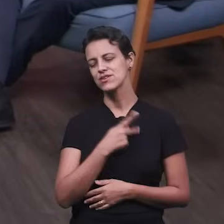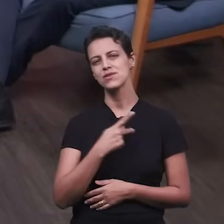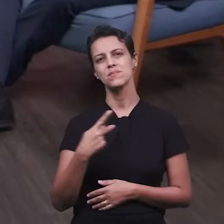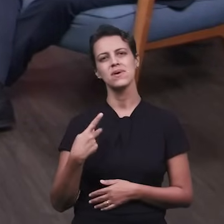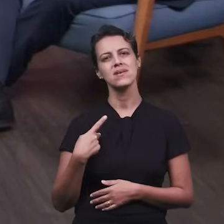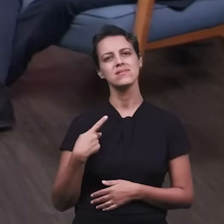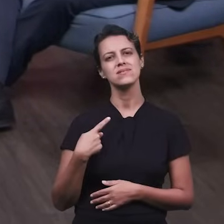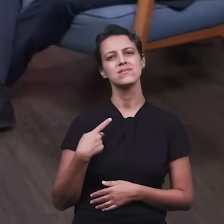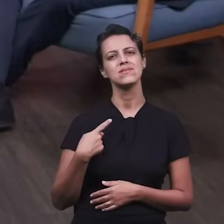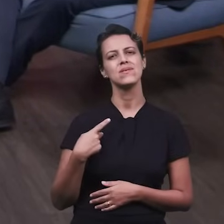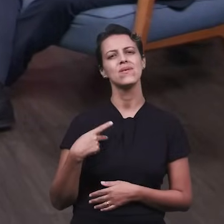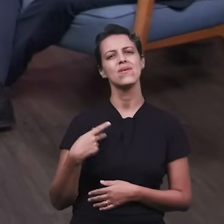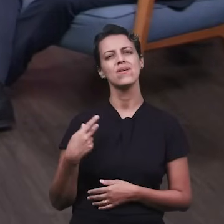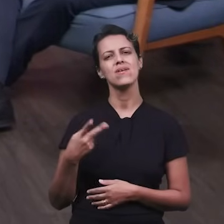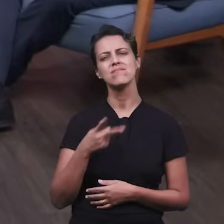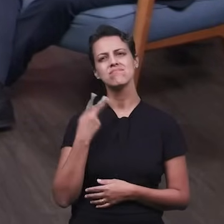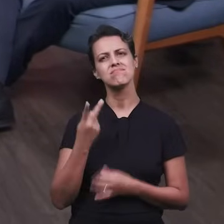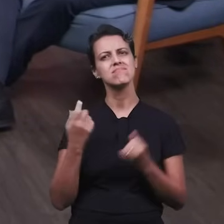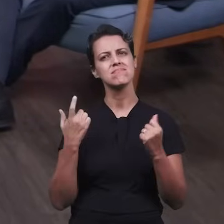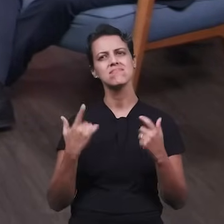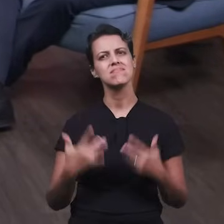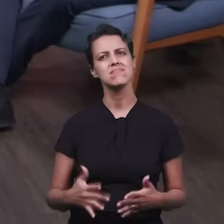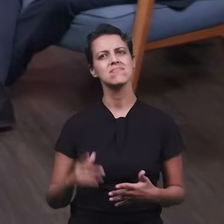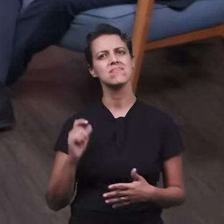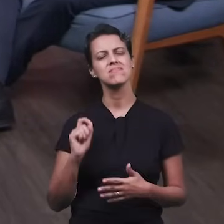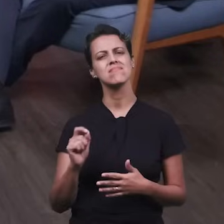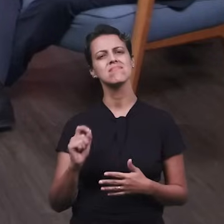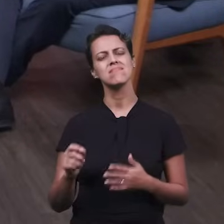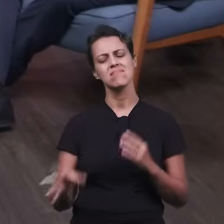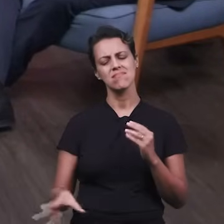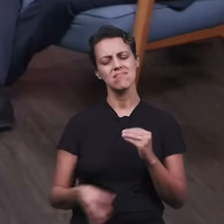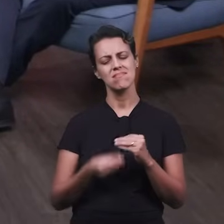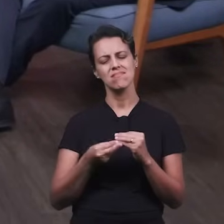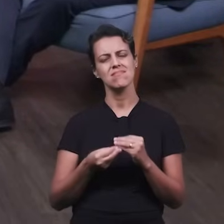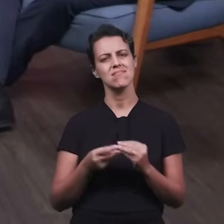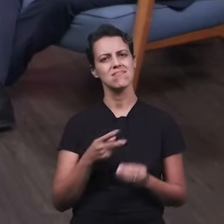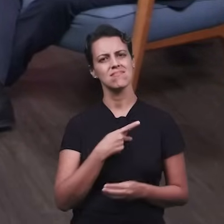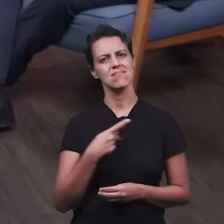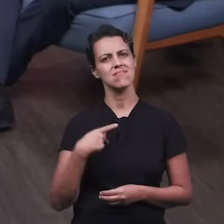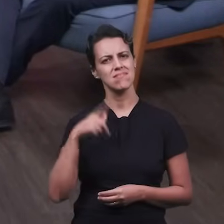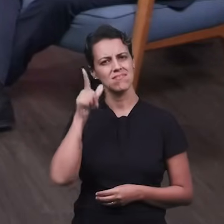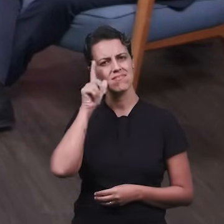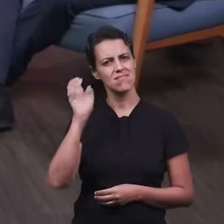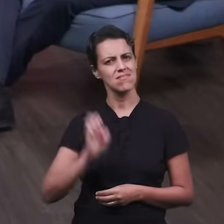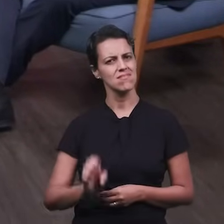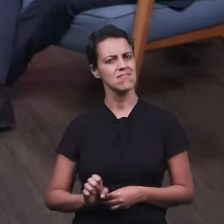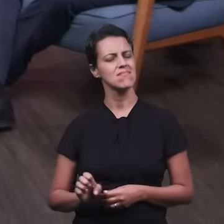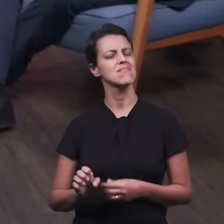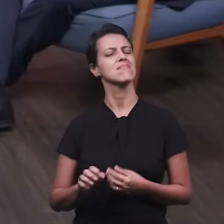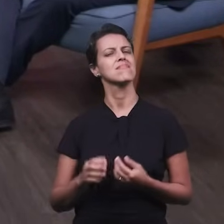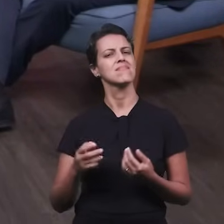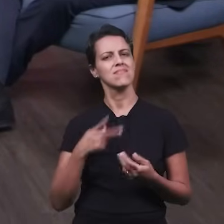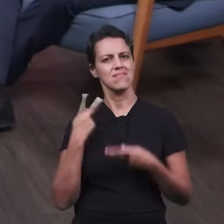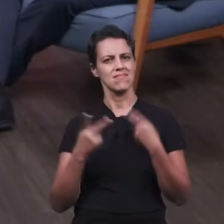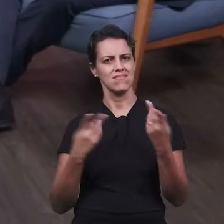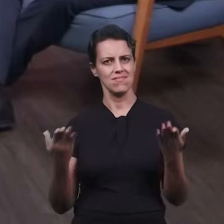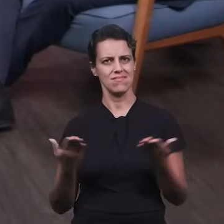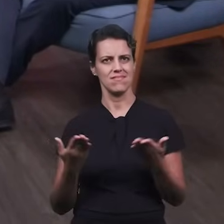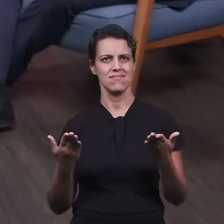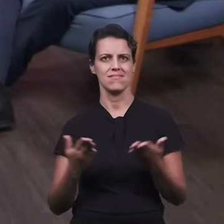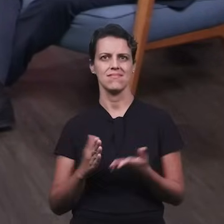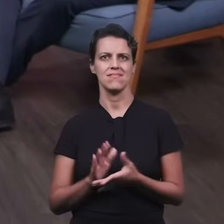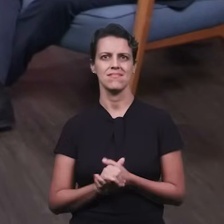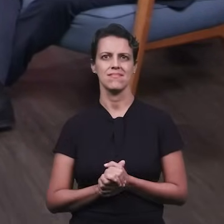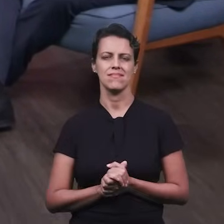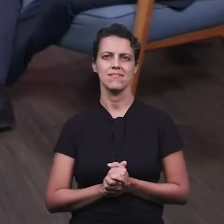edição e aí eu vou pedir o pastor Sérgio para trazer uma palavra aplicando aquilo que foi trazido, complementando aquilo que o pastor Luiz Eugênio acabou de falar para os